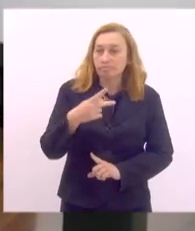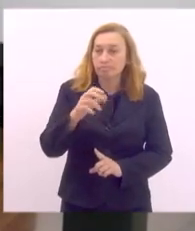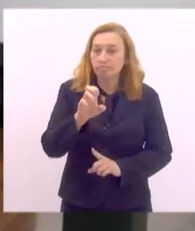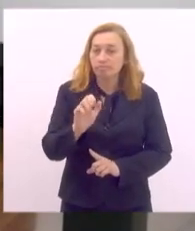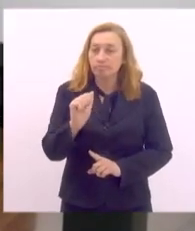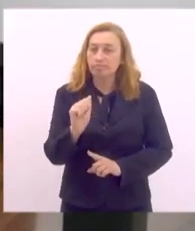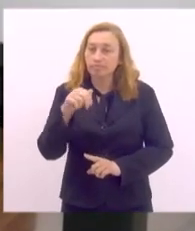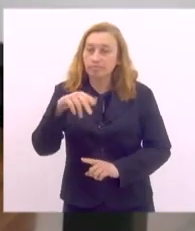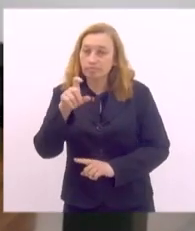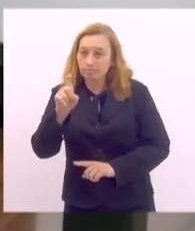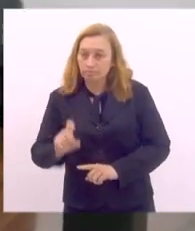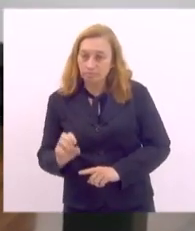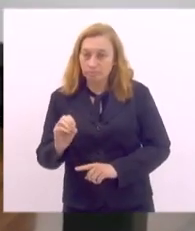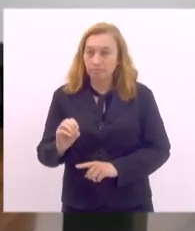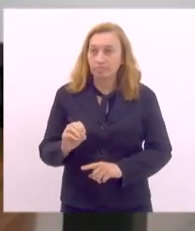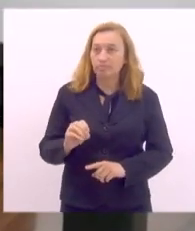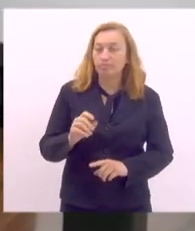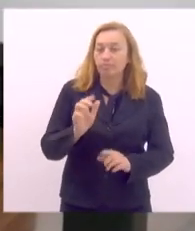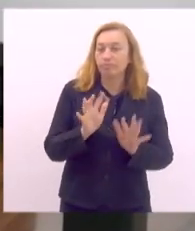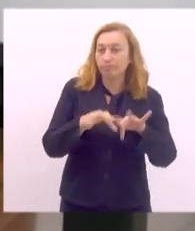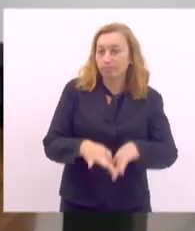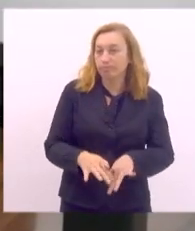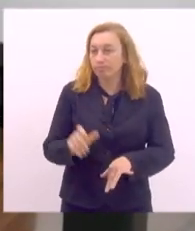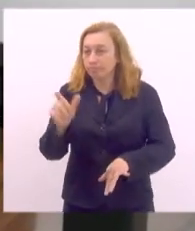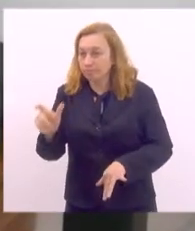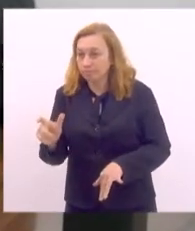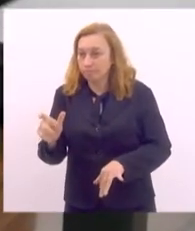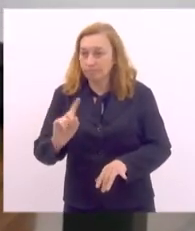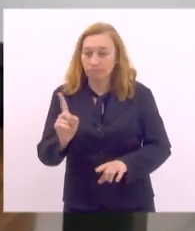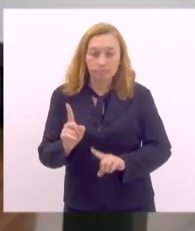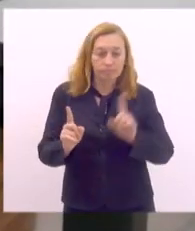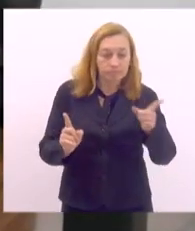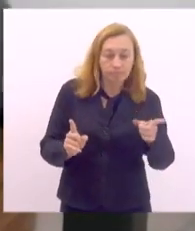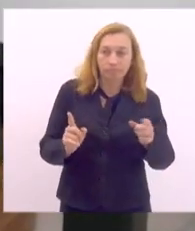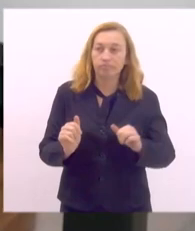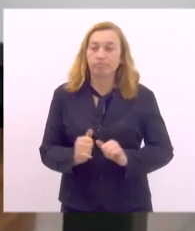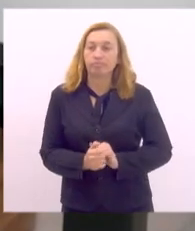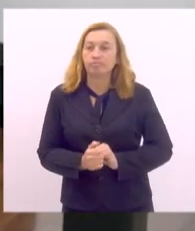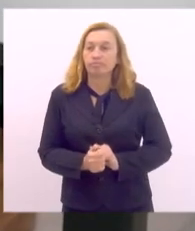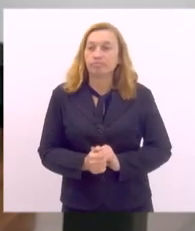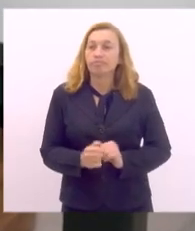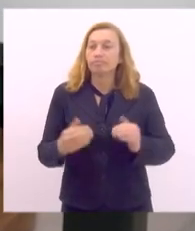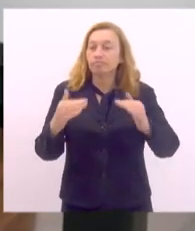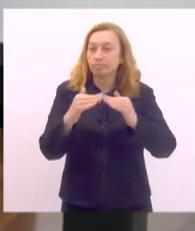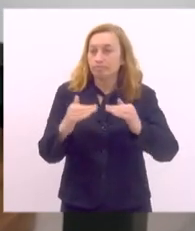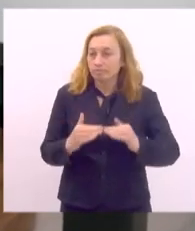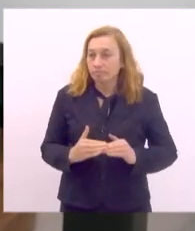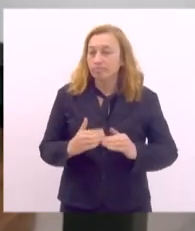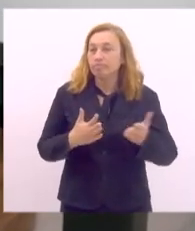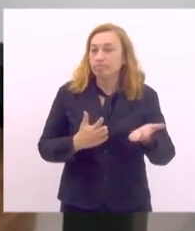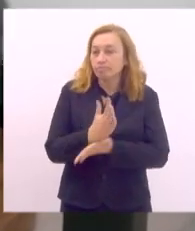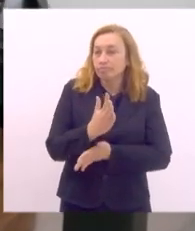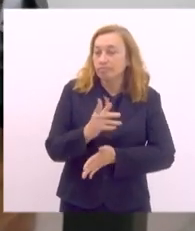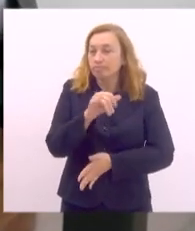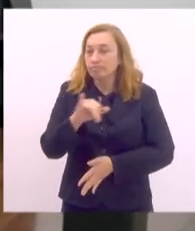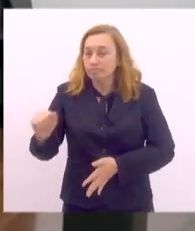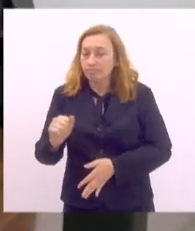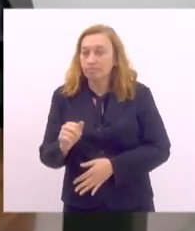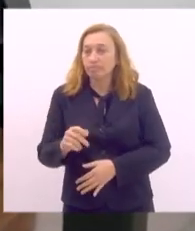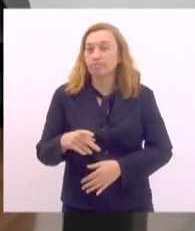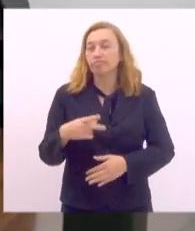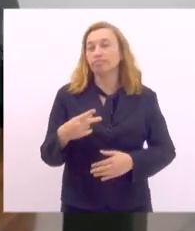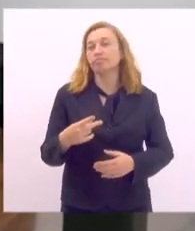não é esse e aquele. Tem acordo quanto ao mérito. Foi aprovado conforme o INEA mandou. Uma